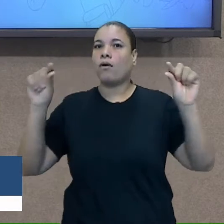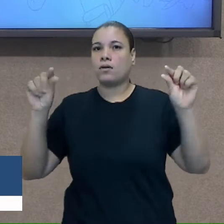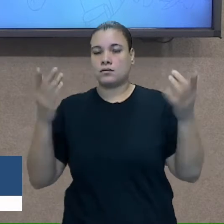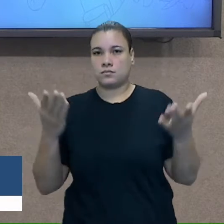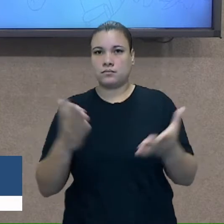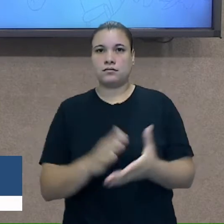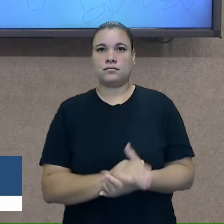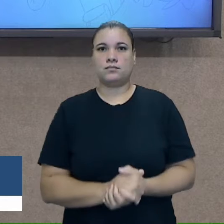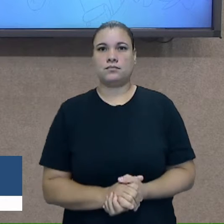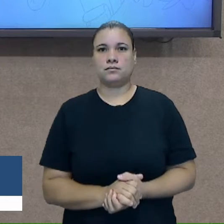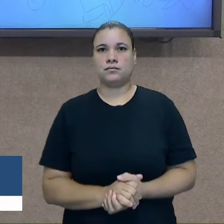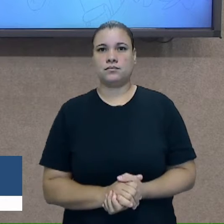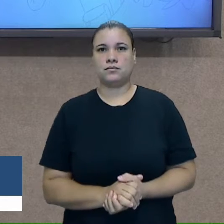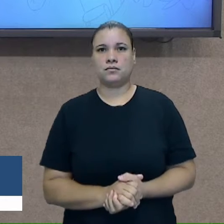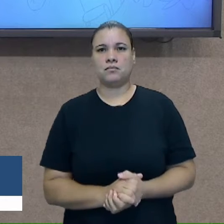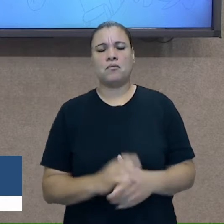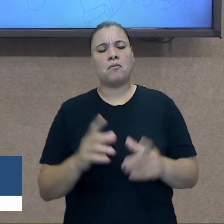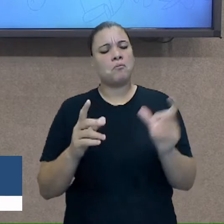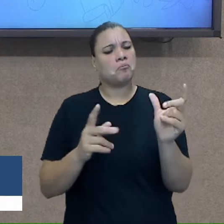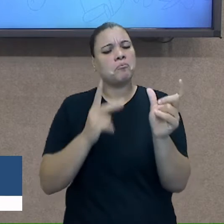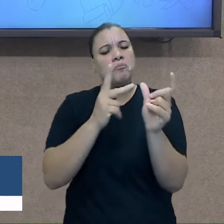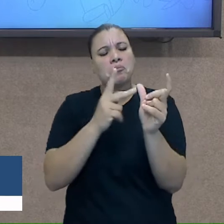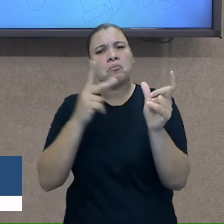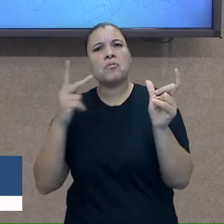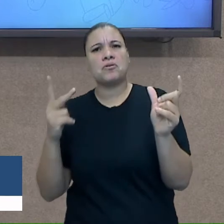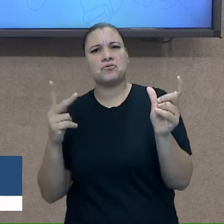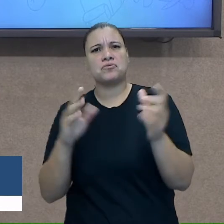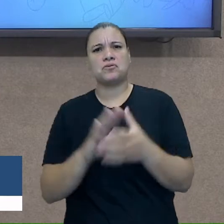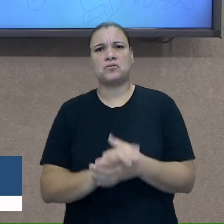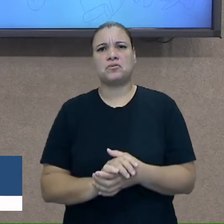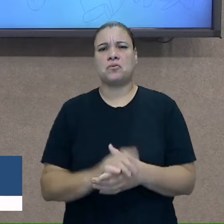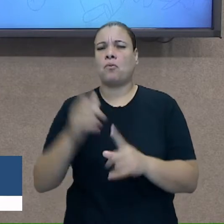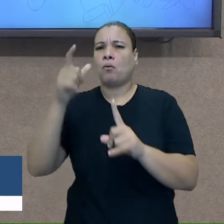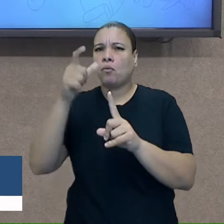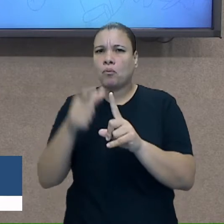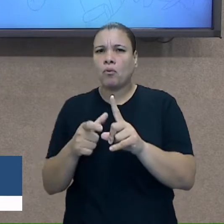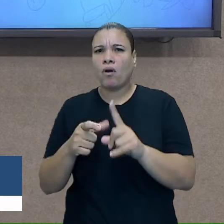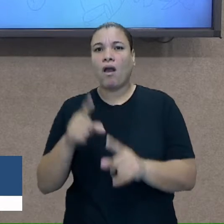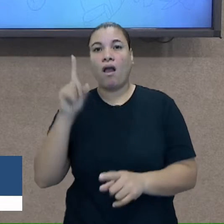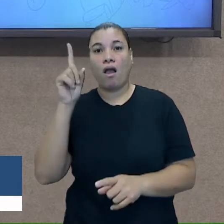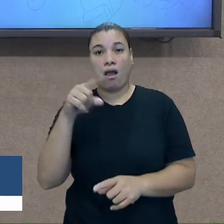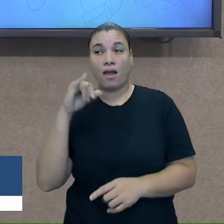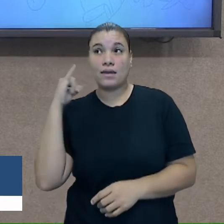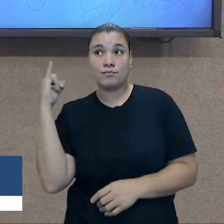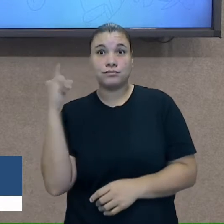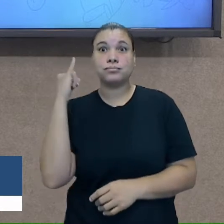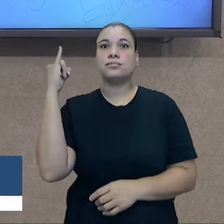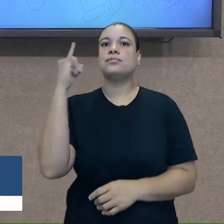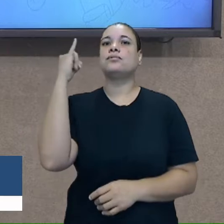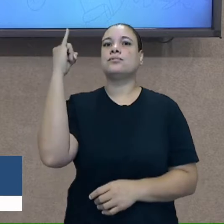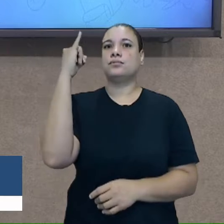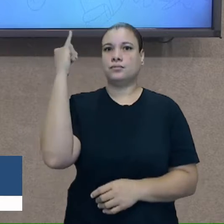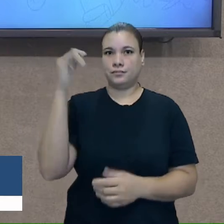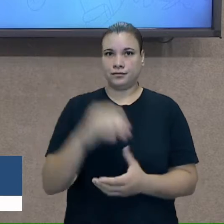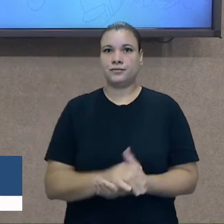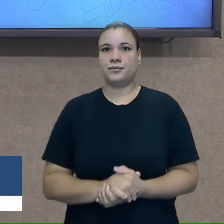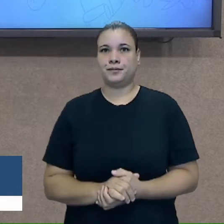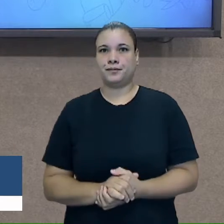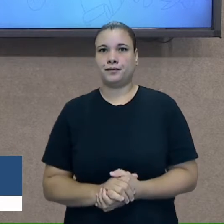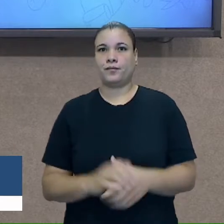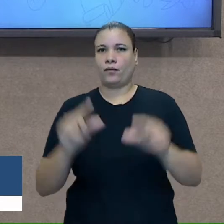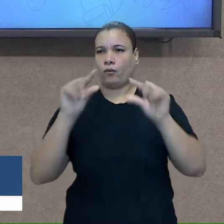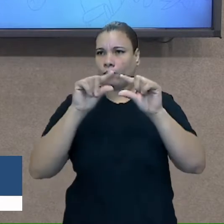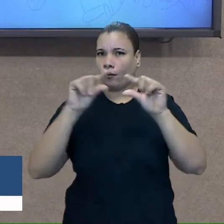esses termos, sujeito e predicado, são termos essenciais. Isso. E oração é quando